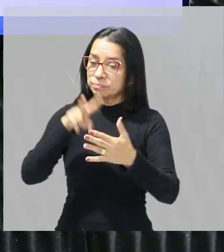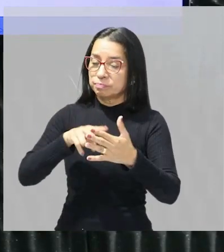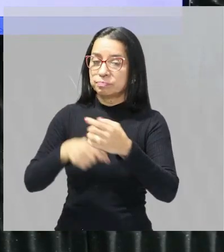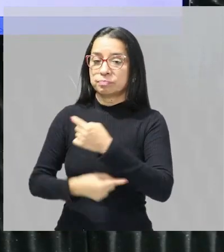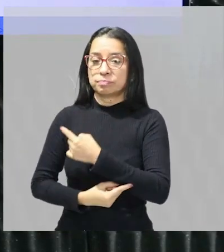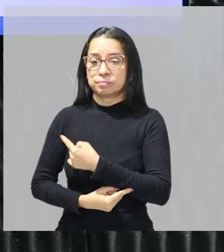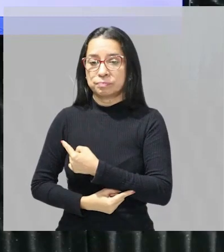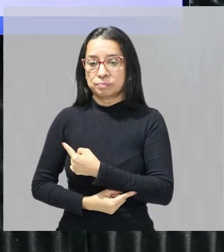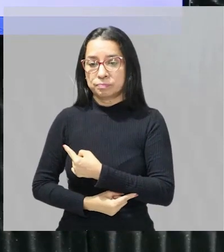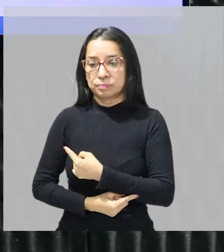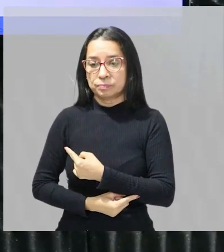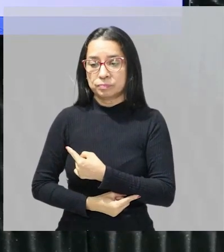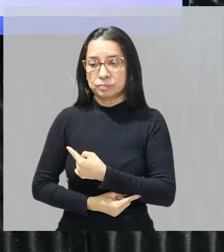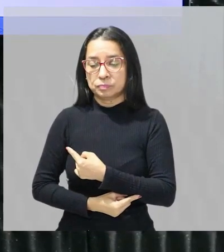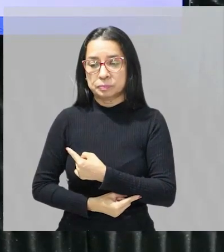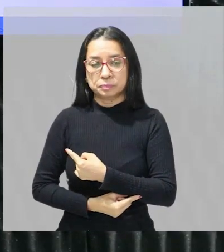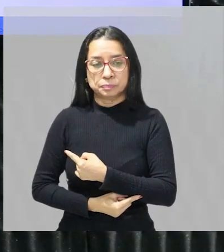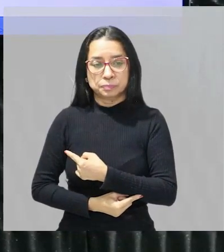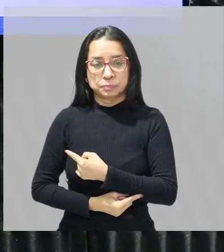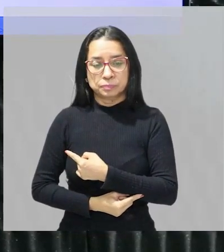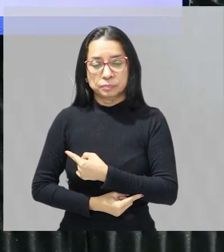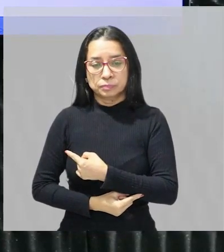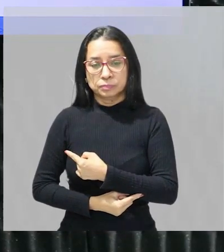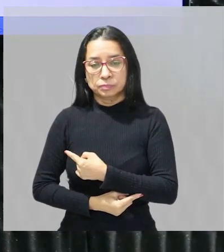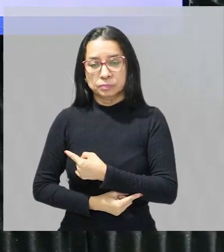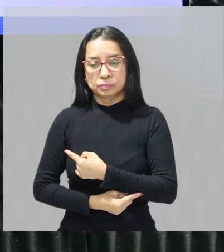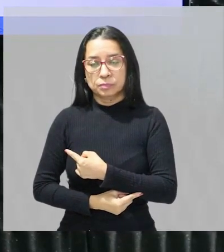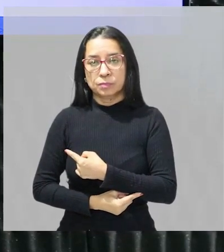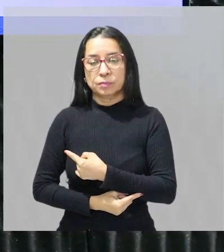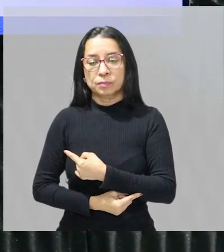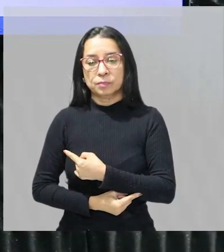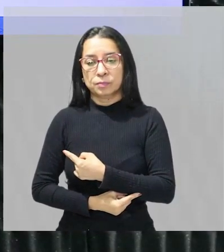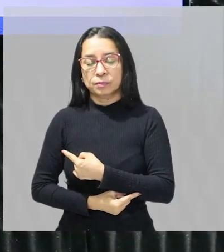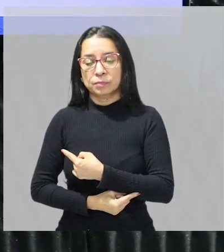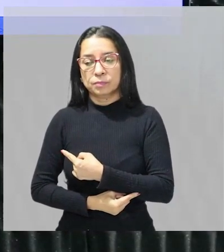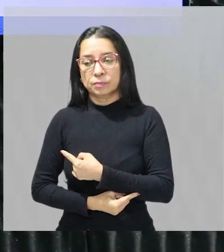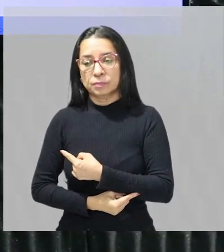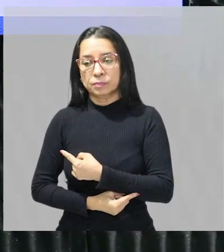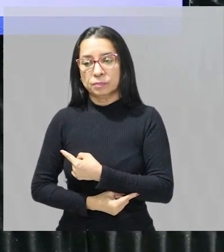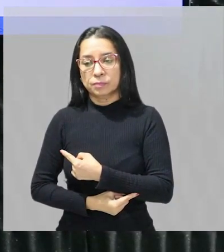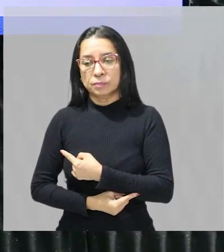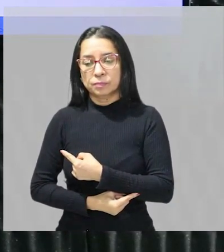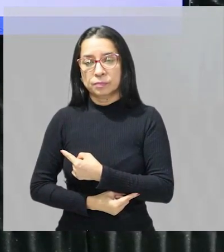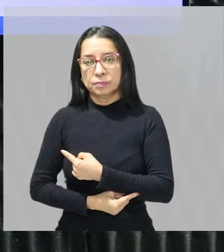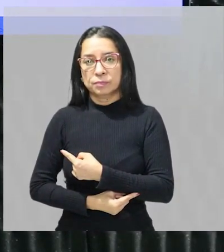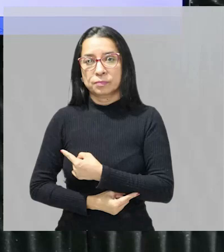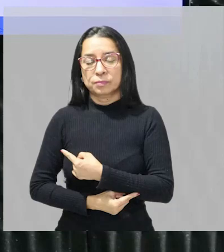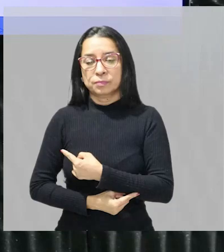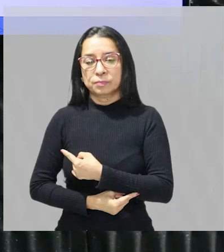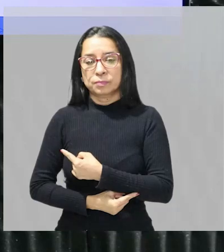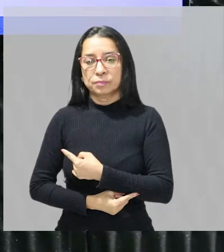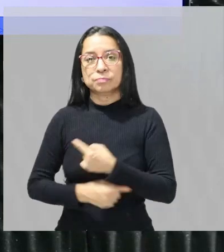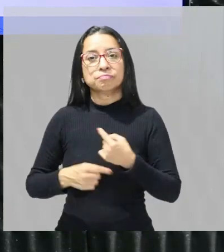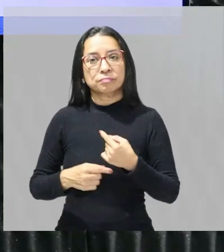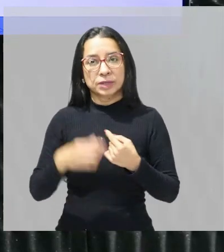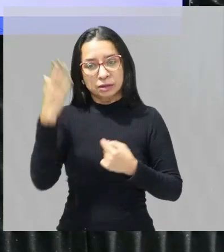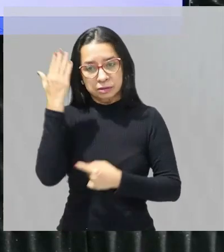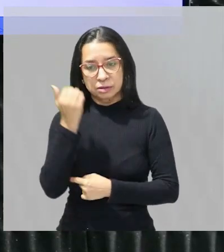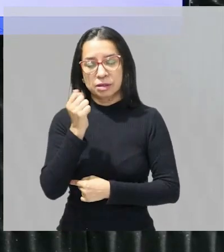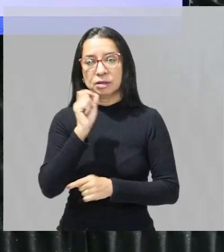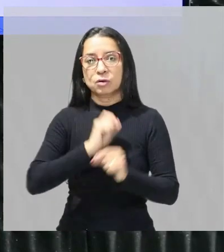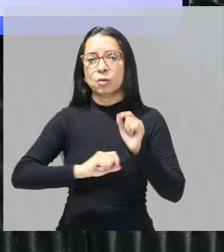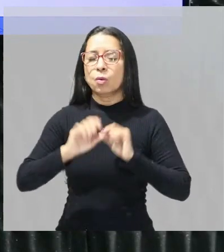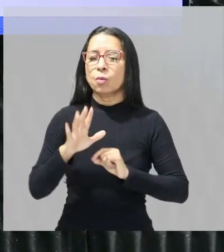embora permaneça relativamente marginalizado na agenda de prioridades da política agrícola brasileira. Opa, aí eu já